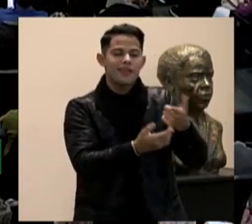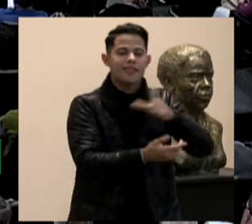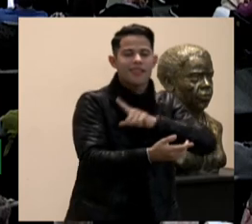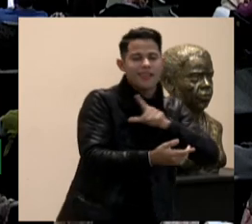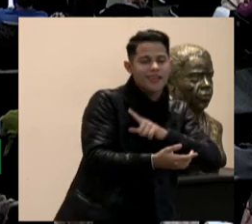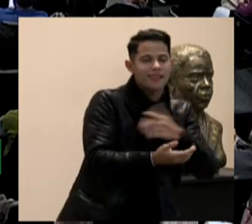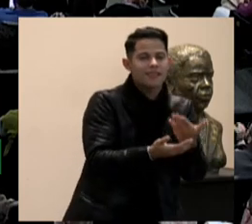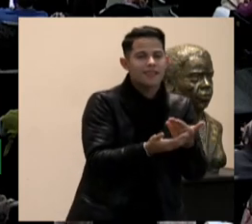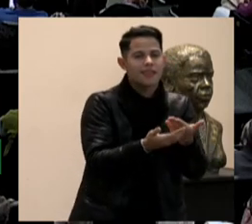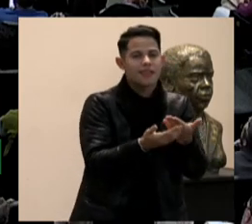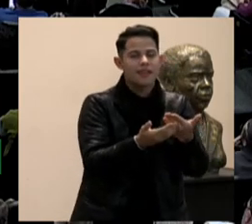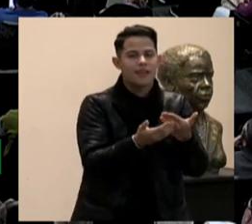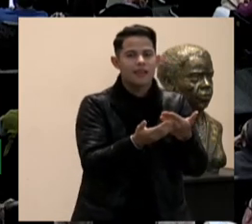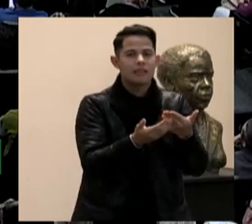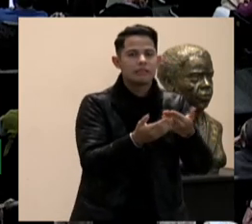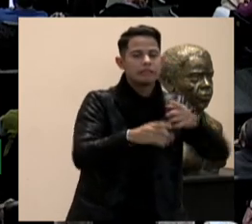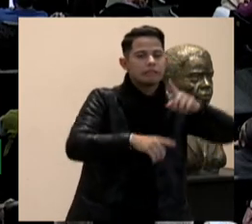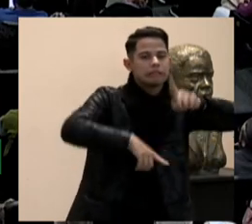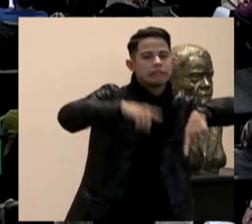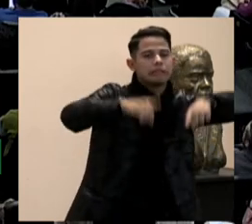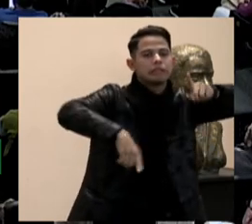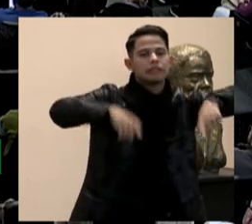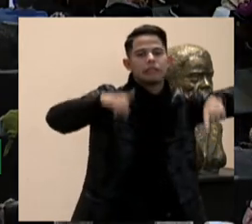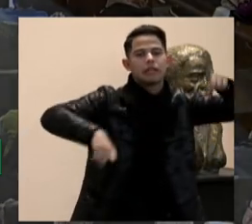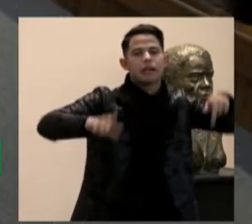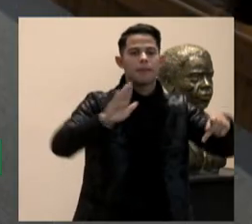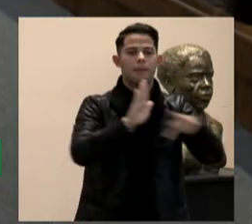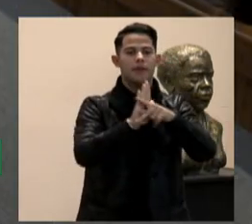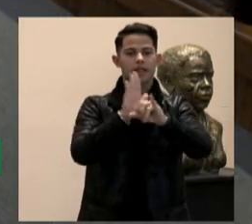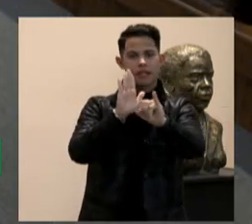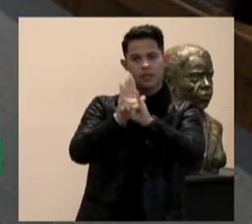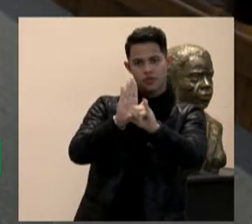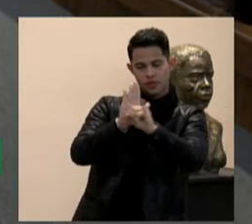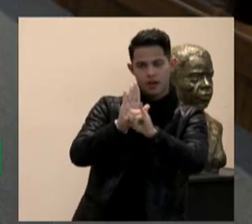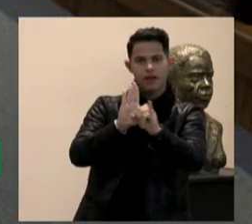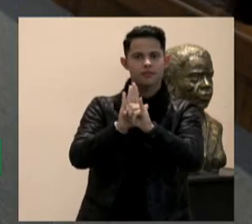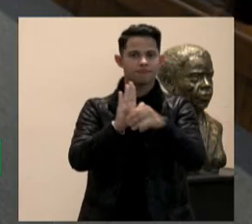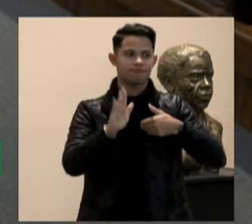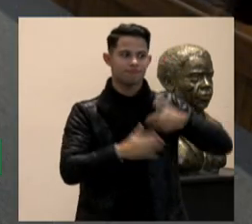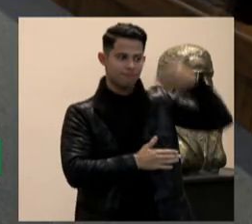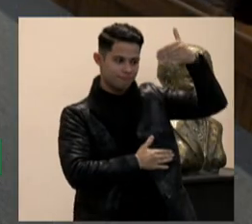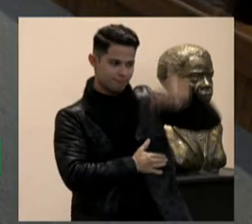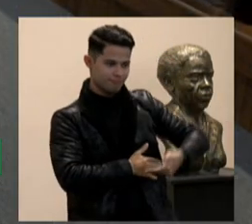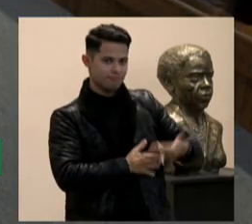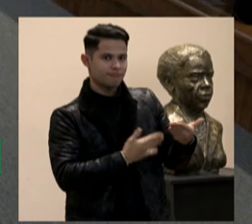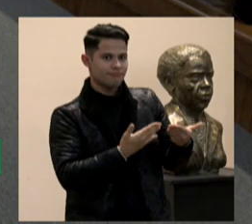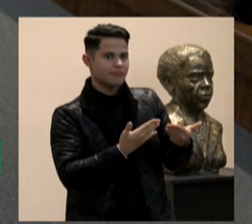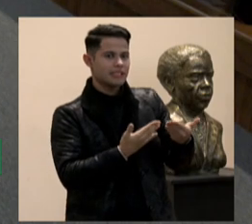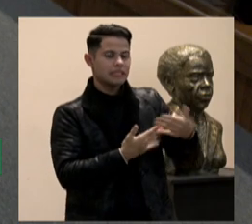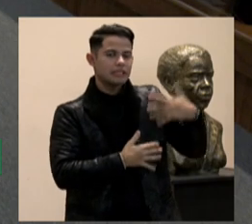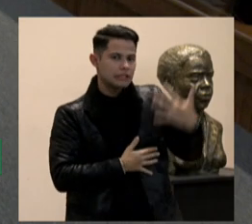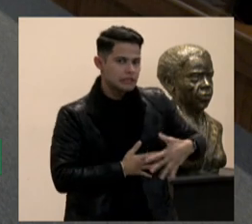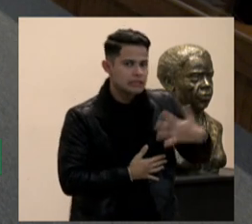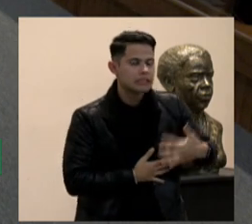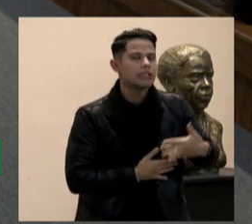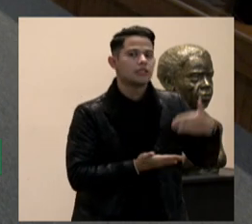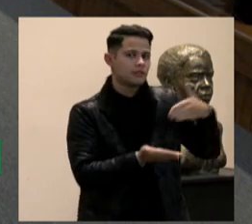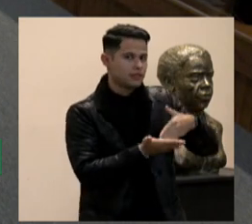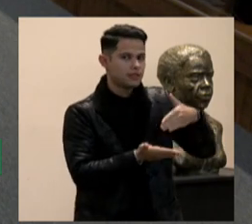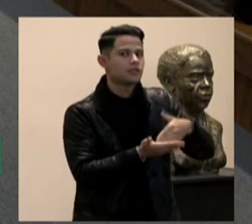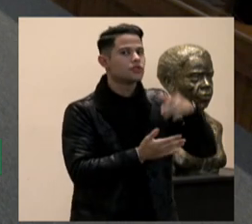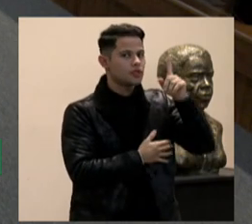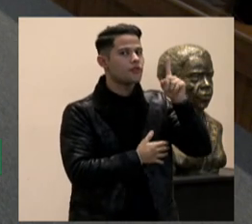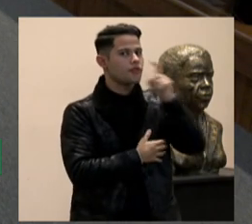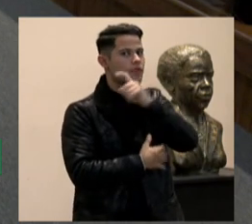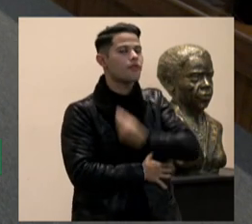a diversidade da identidade, né? Eu costumo brincar que foi uma das coisas mais difíceis que eu já fiz na